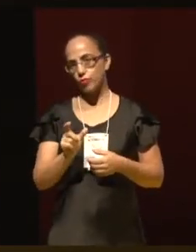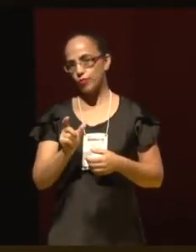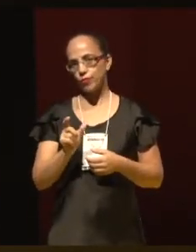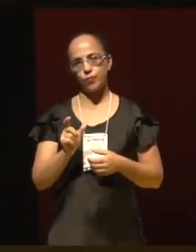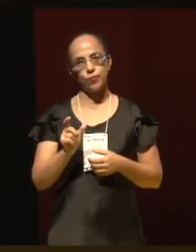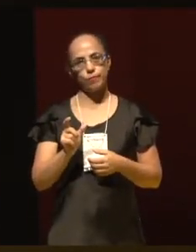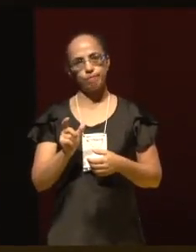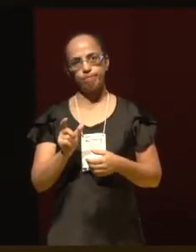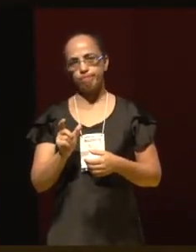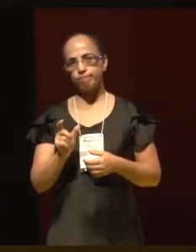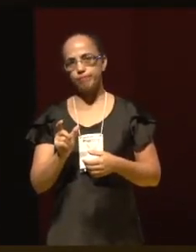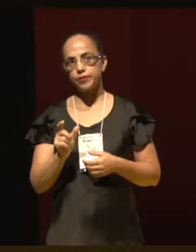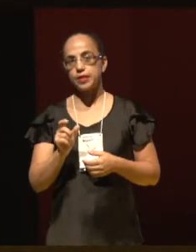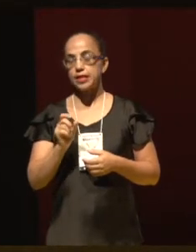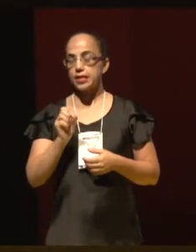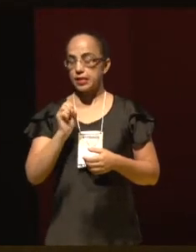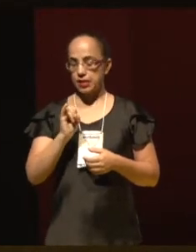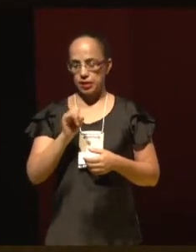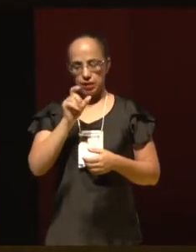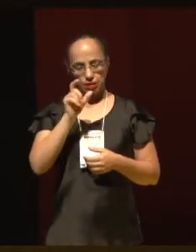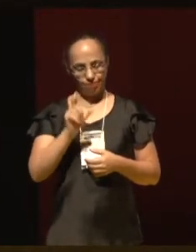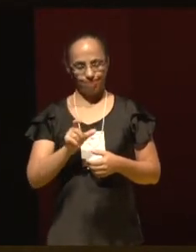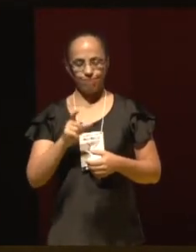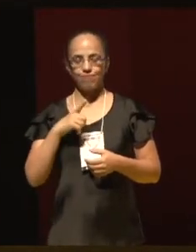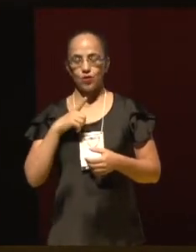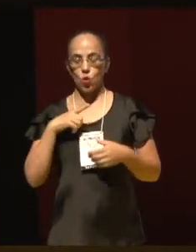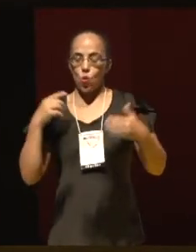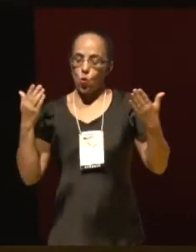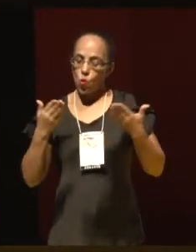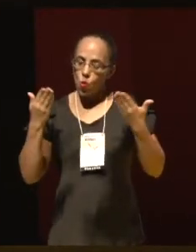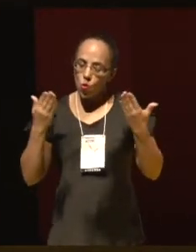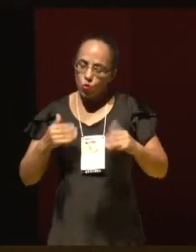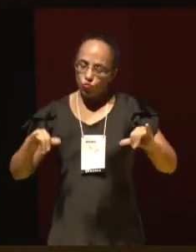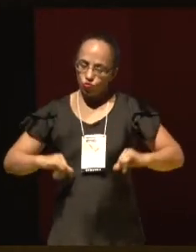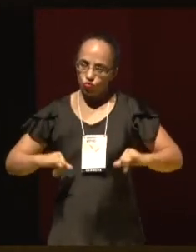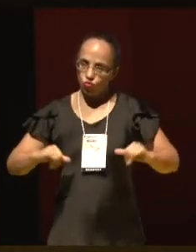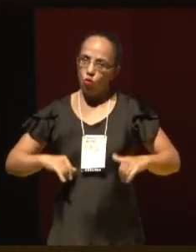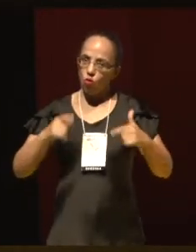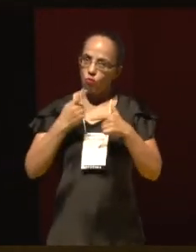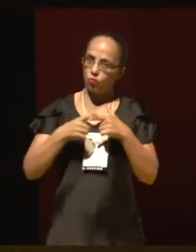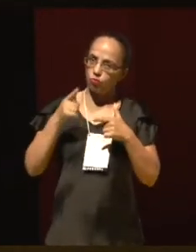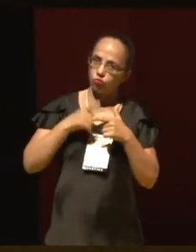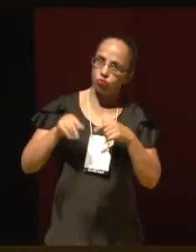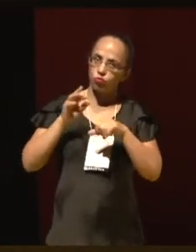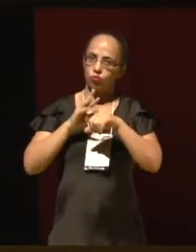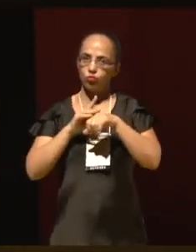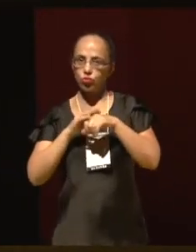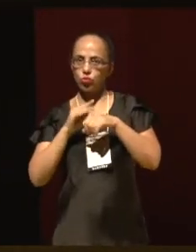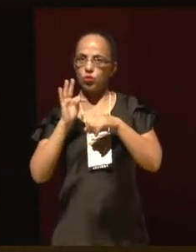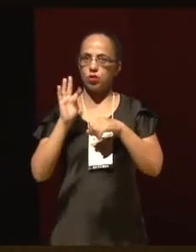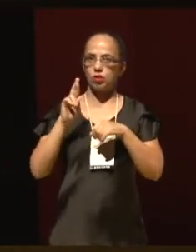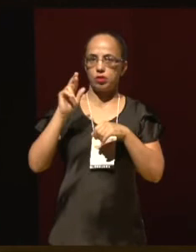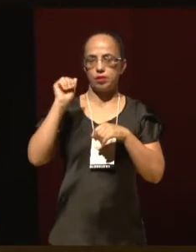Nenhuma pessoa que padece um transtorno hoje aparece de súbito.